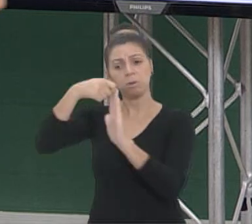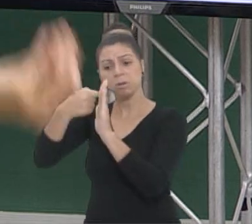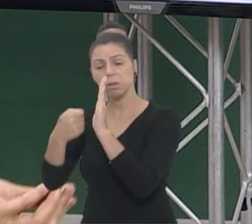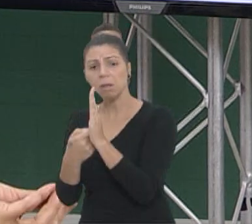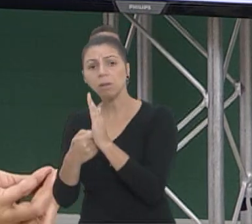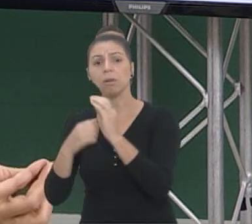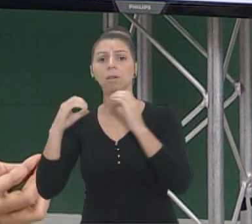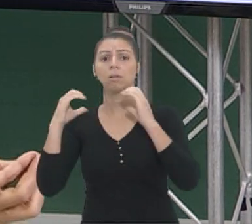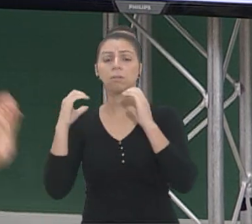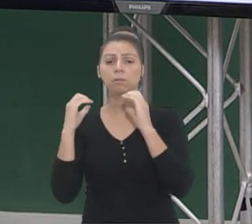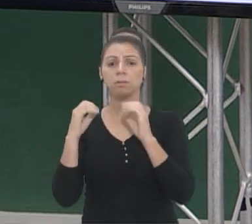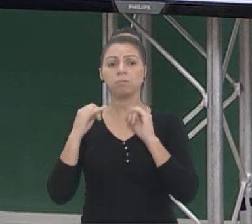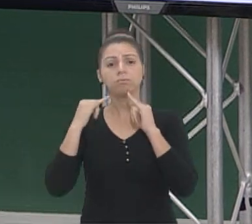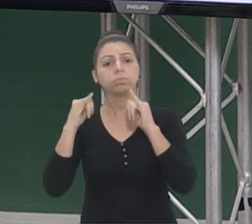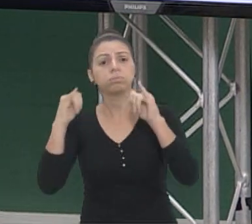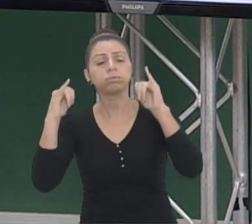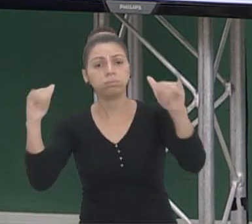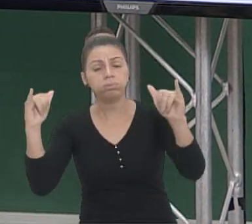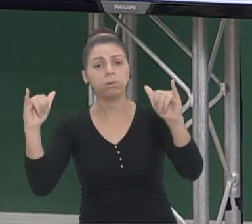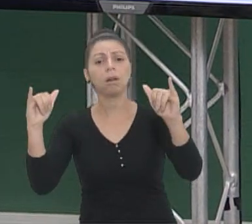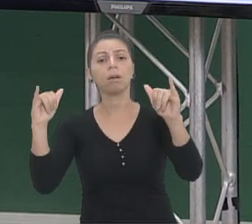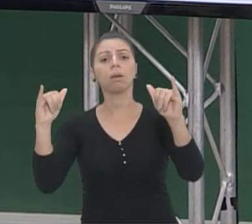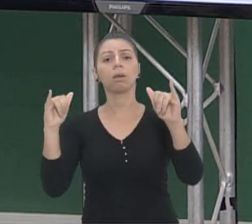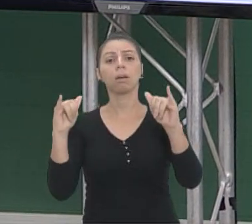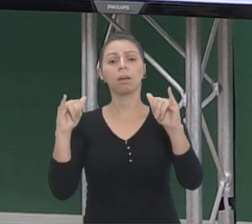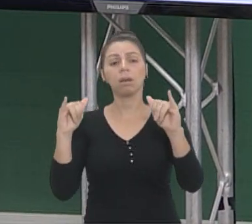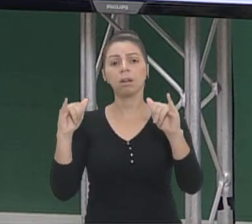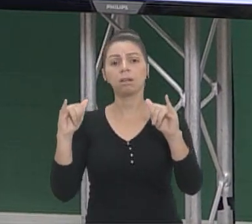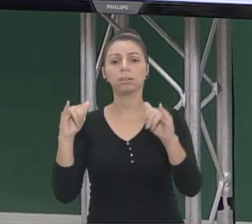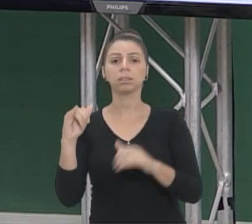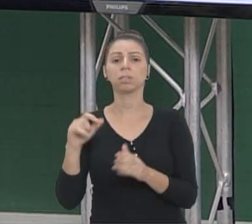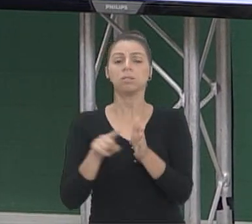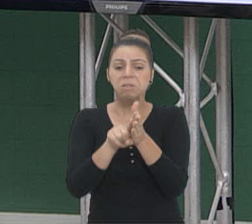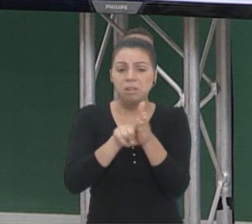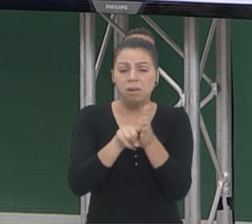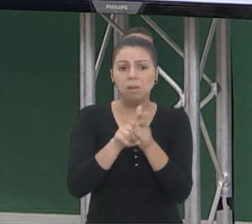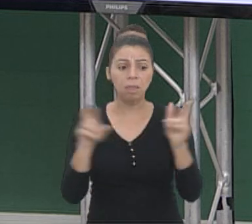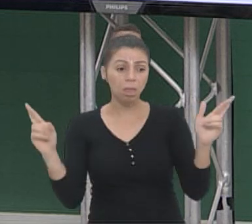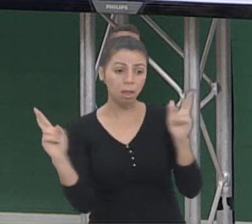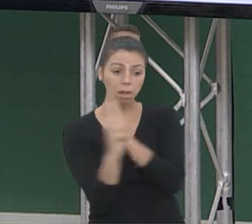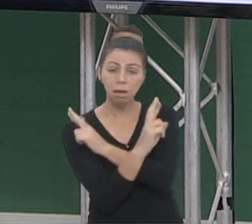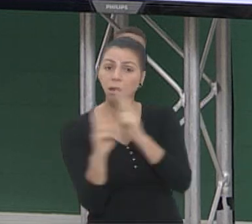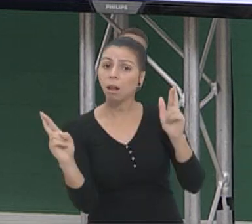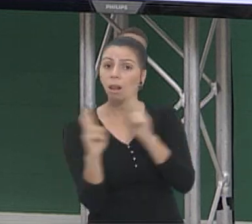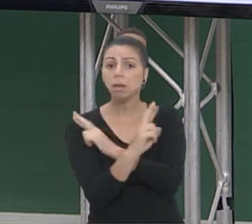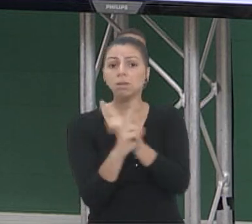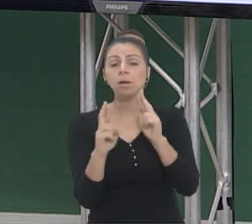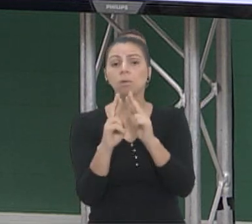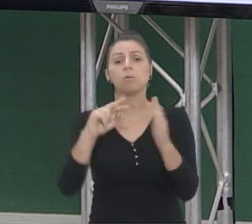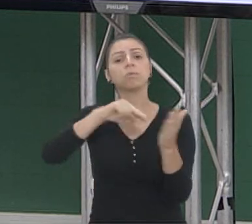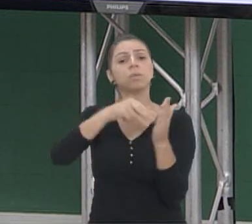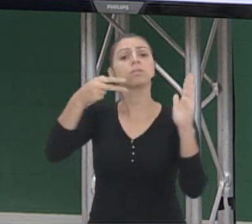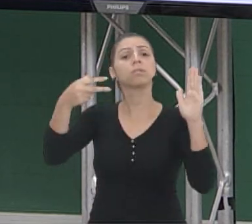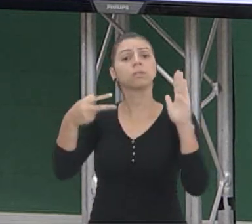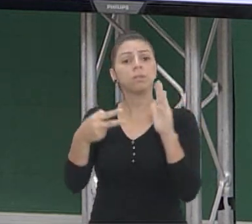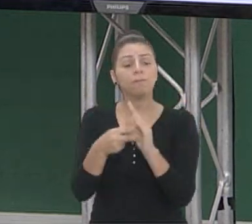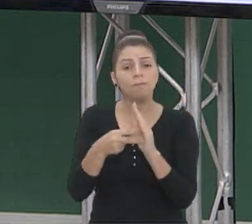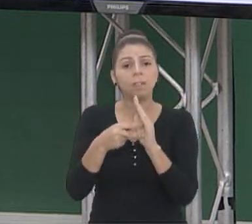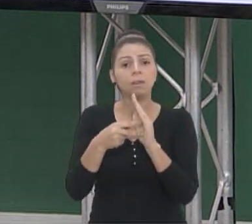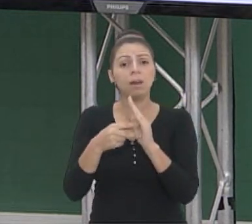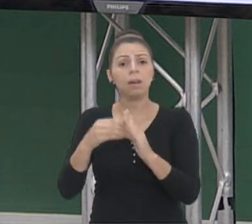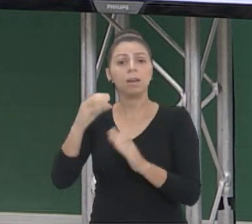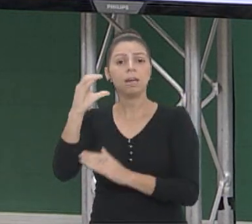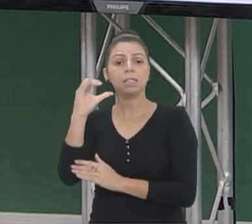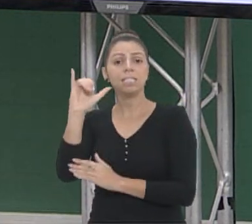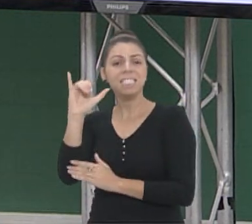divulgação científica, com certeza, têm relação muito forte com a ciência, com o que é ciência. E aí essa é a